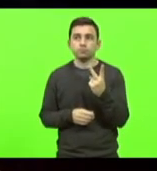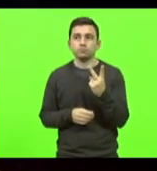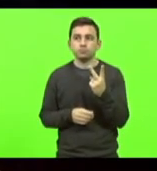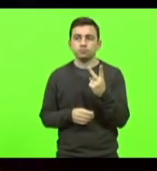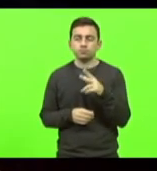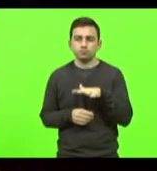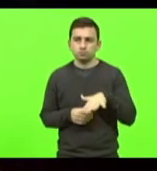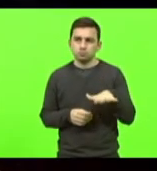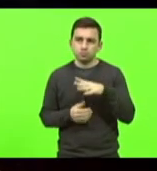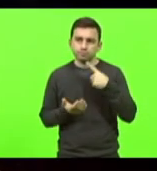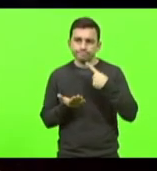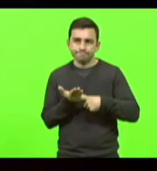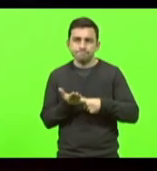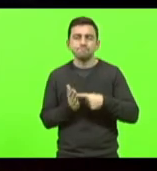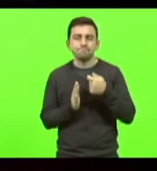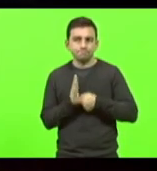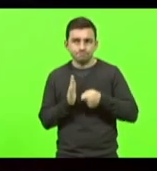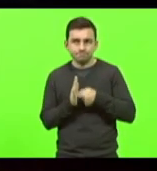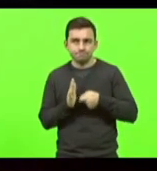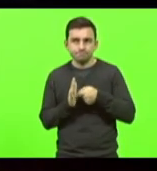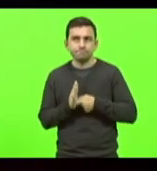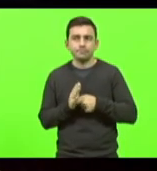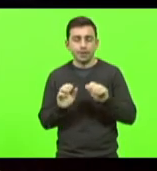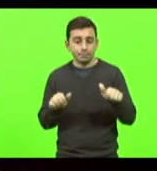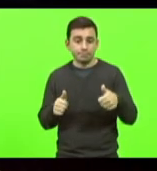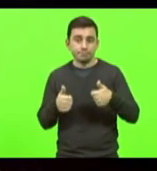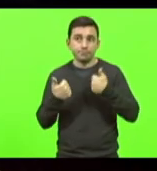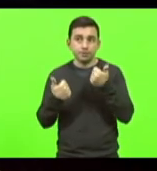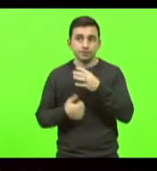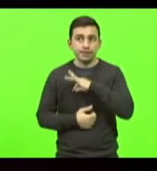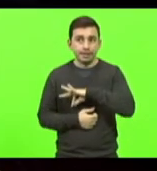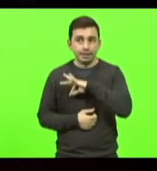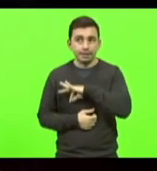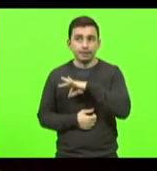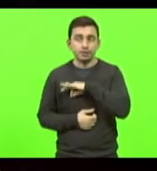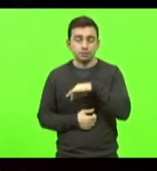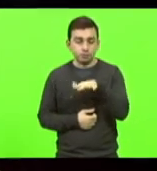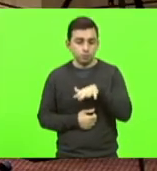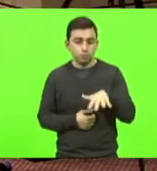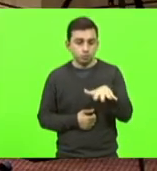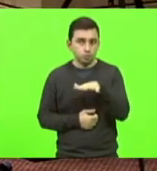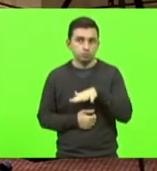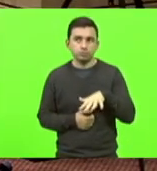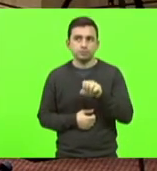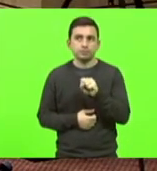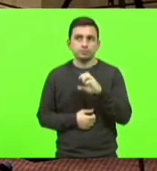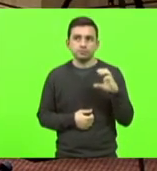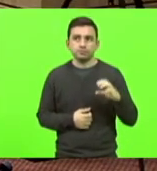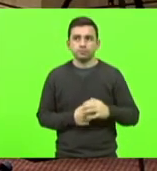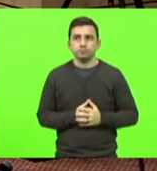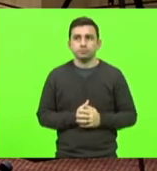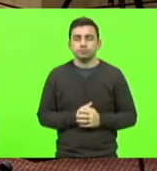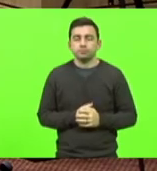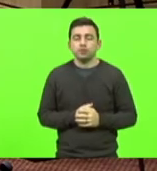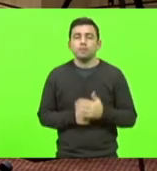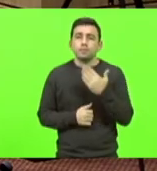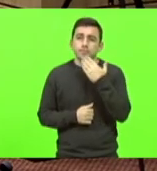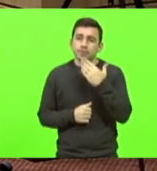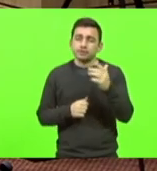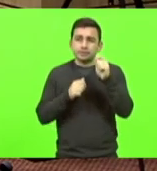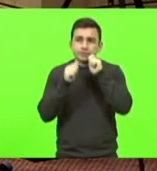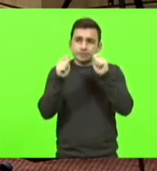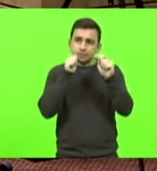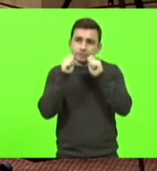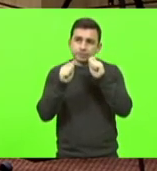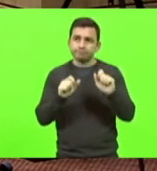com compromisso de lutarmos pela melhoria salarial do funcionalismo público de Santa Catarina e essa assessoria que abra o painel